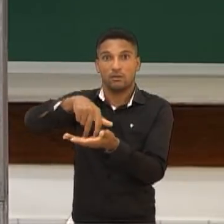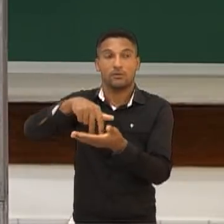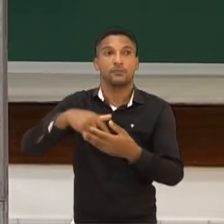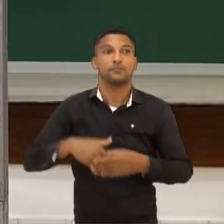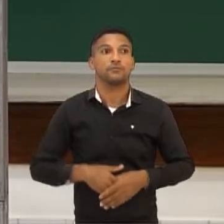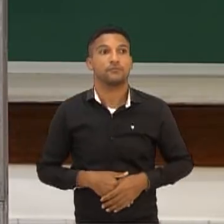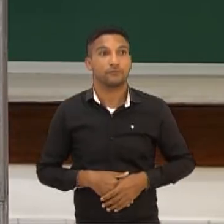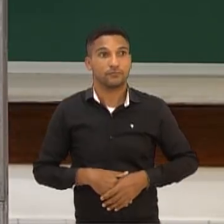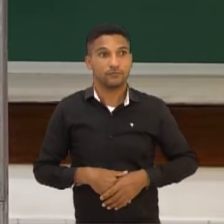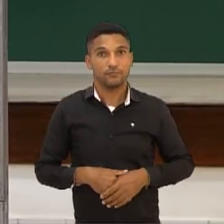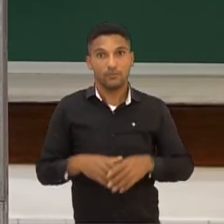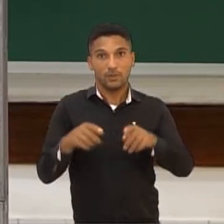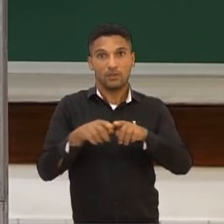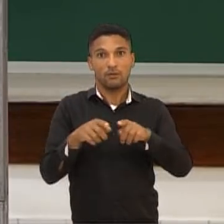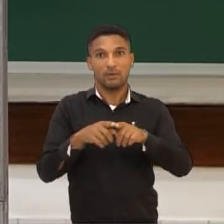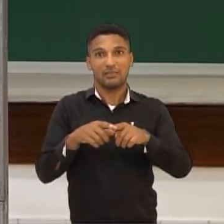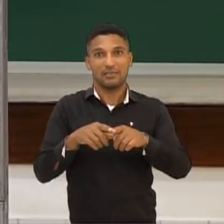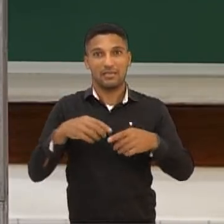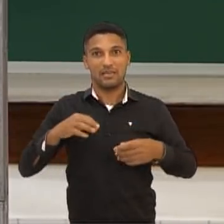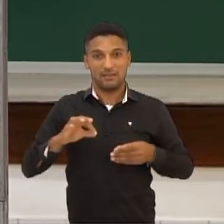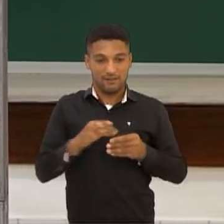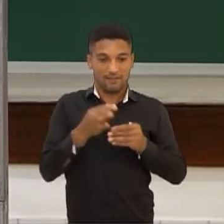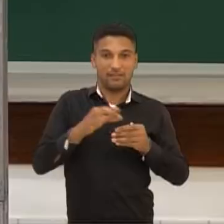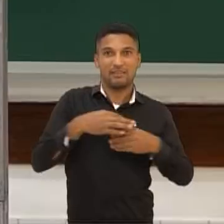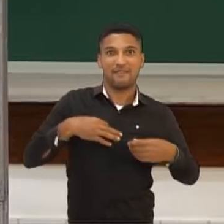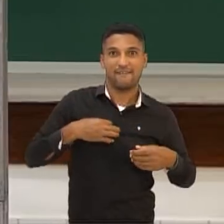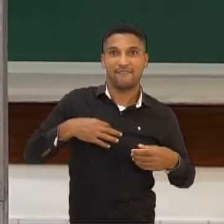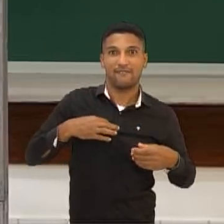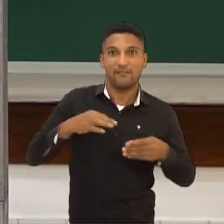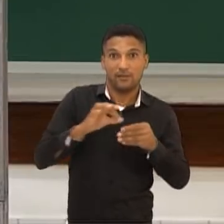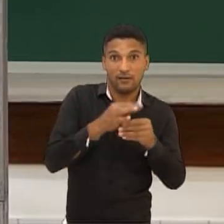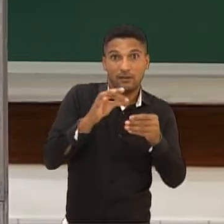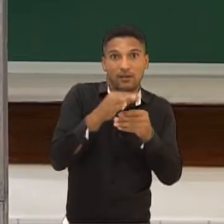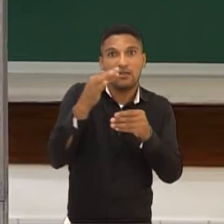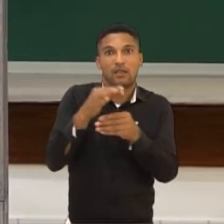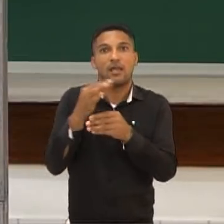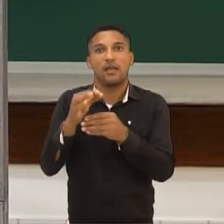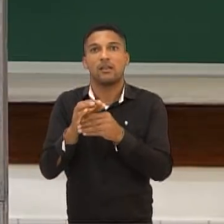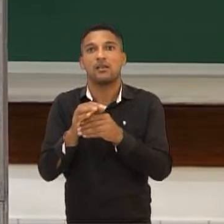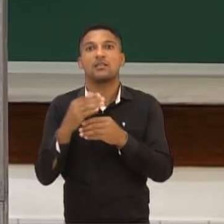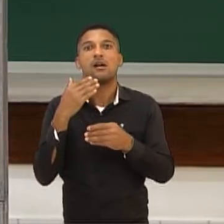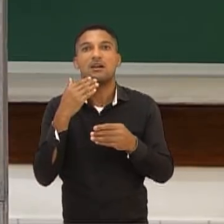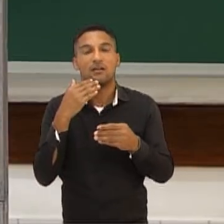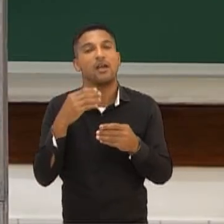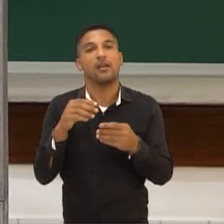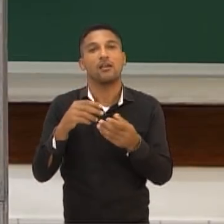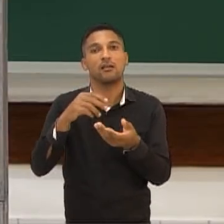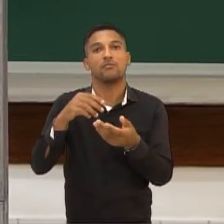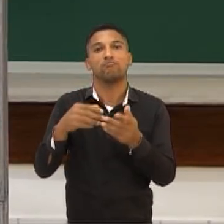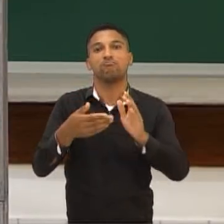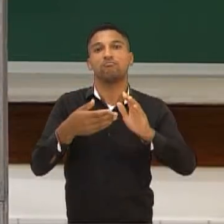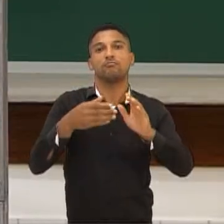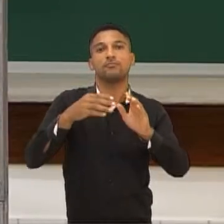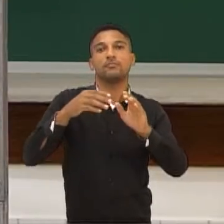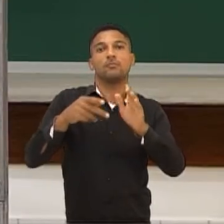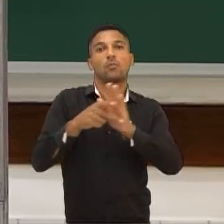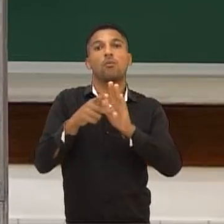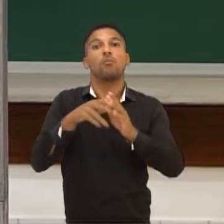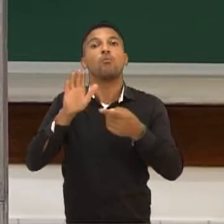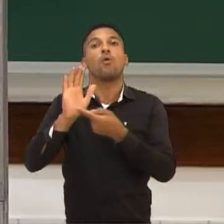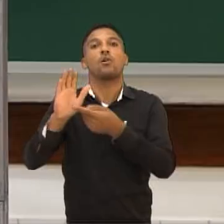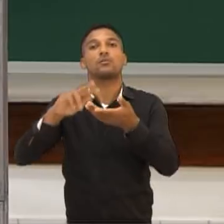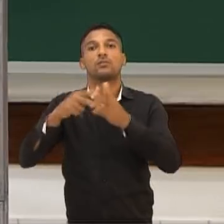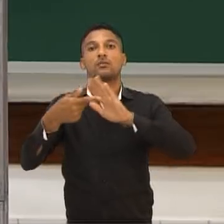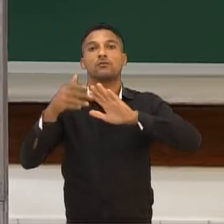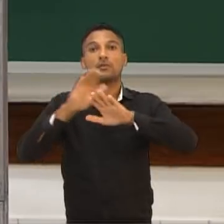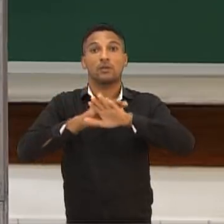feitos com linhas mal feitas mesmo, né, para mostrar essa questão do preconceito que existe na sociedade. Então, ela